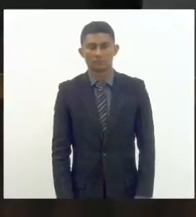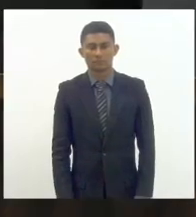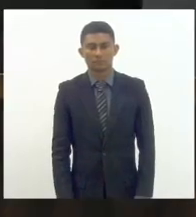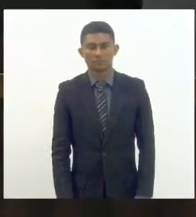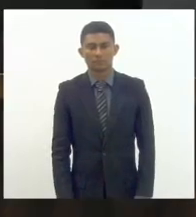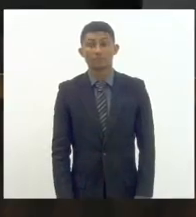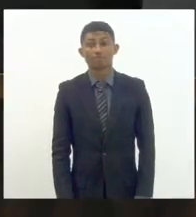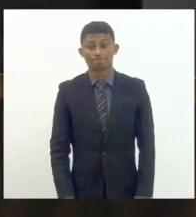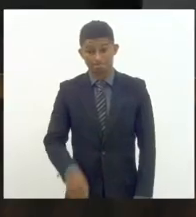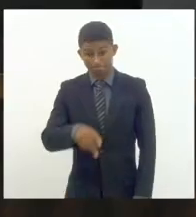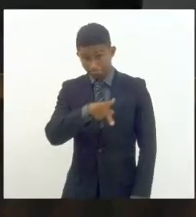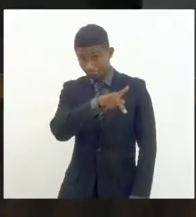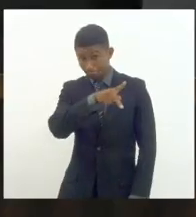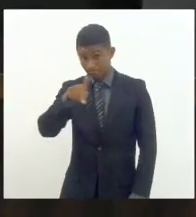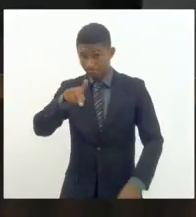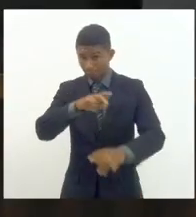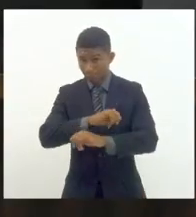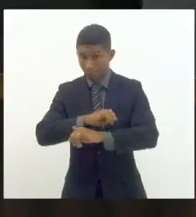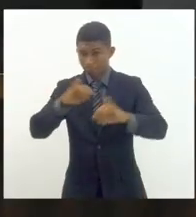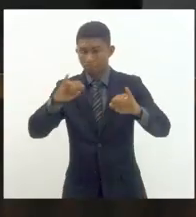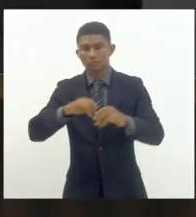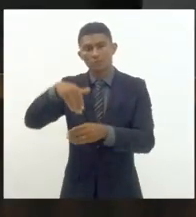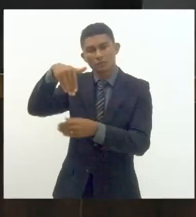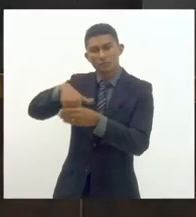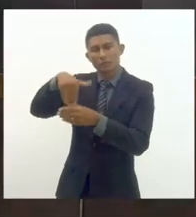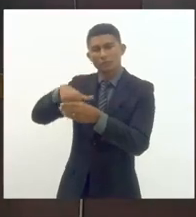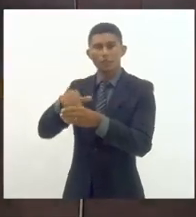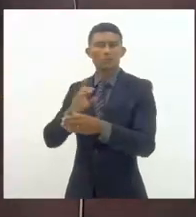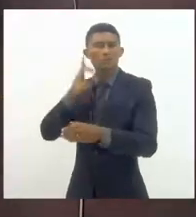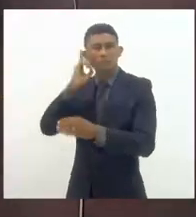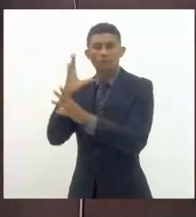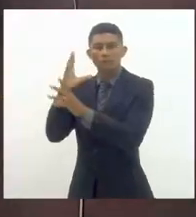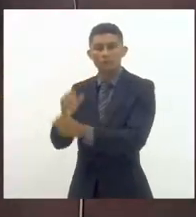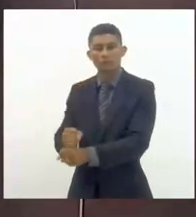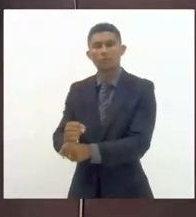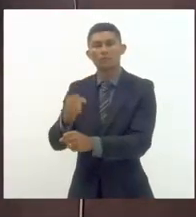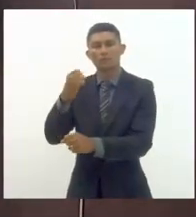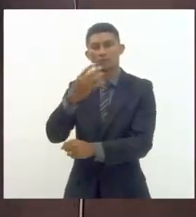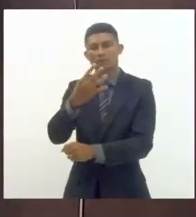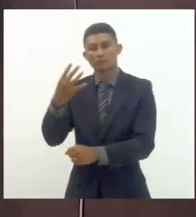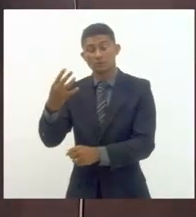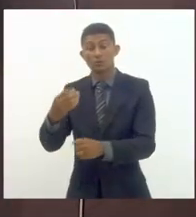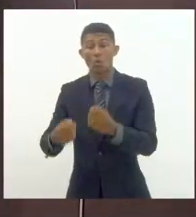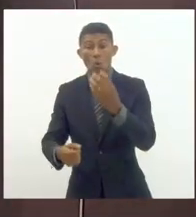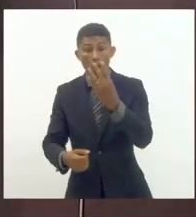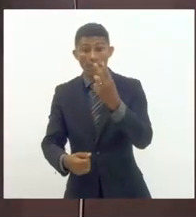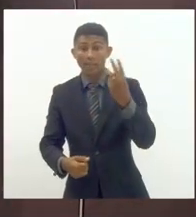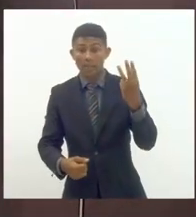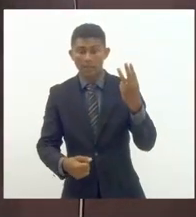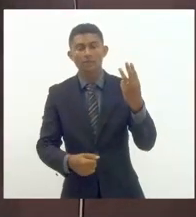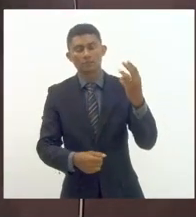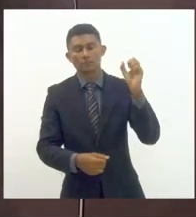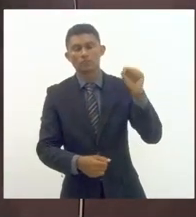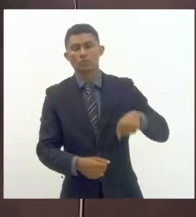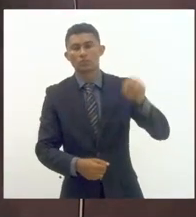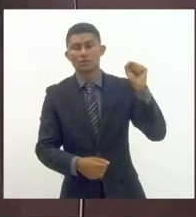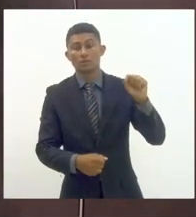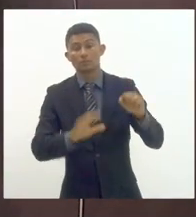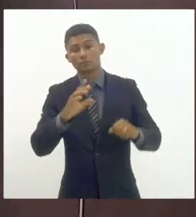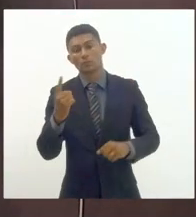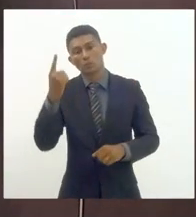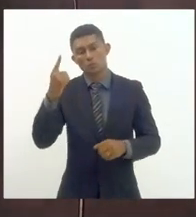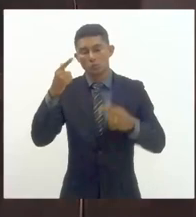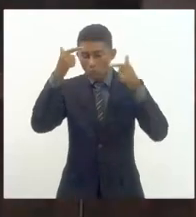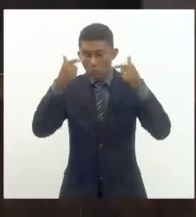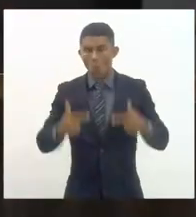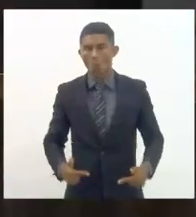Presidência vai proclamar o resultado. Votaram 44 senhores parlamentares, 43 sims e uma abstenção.